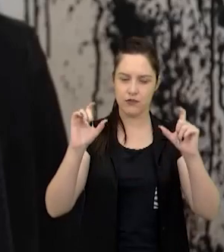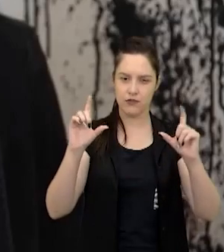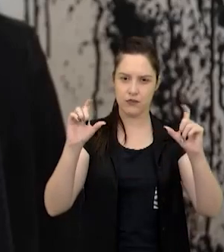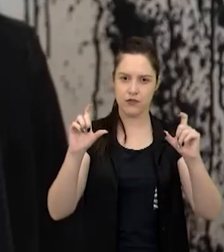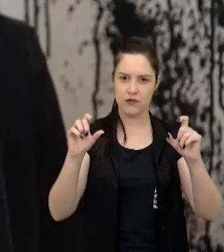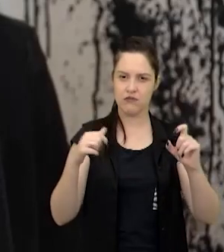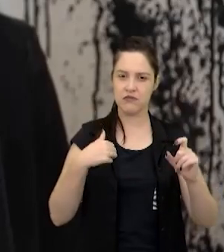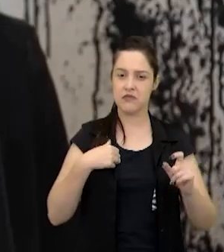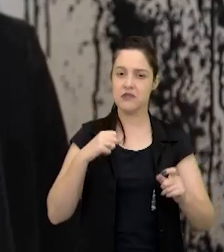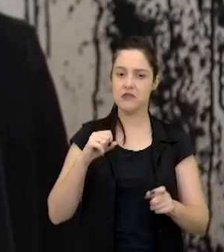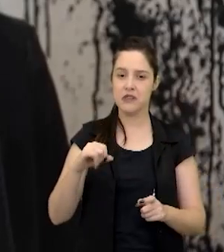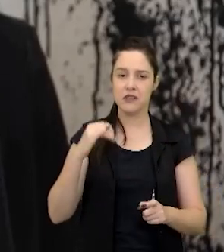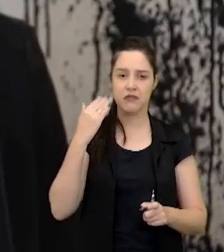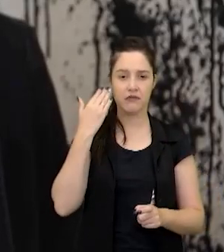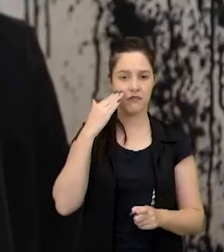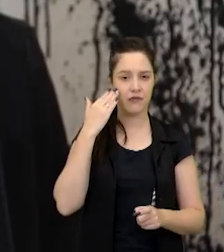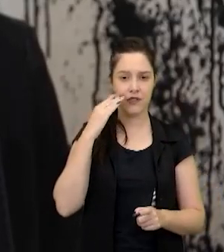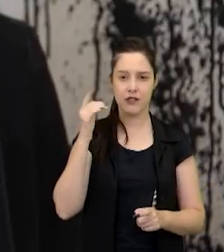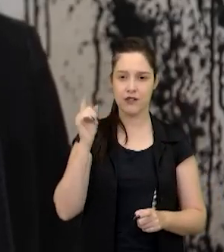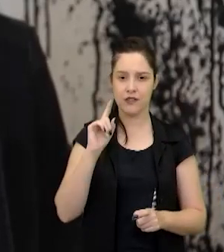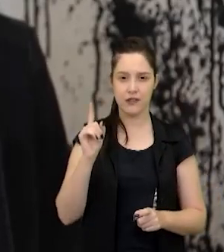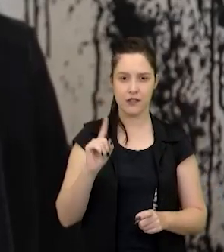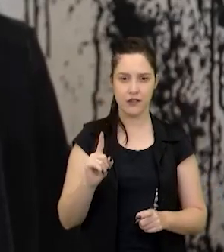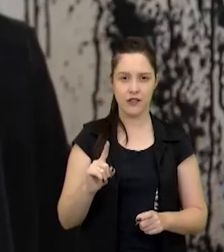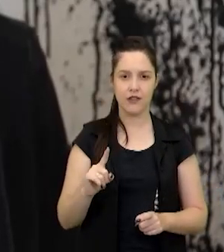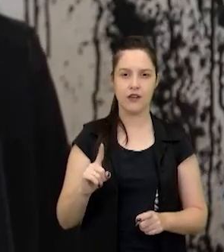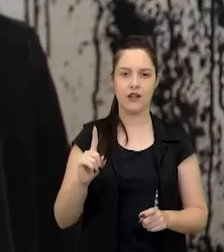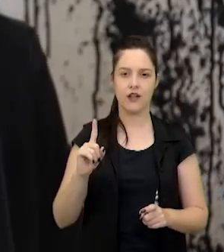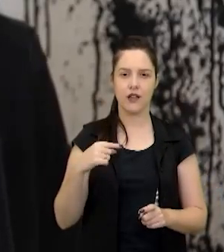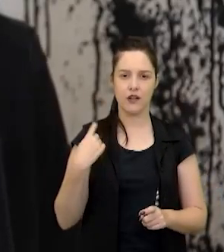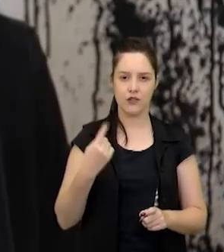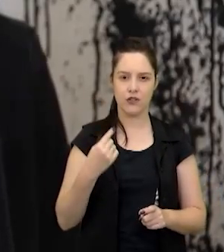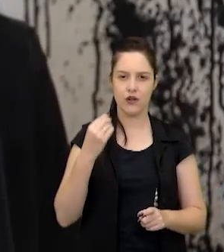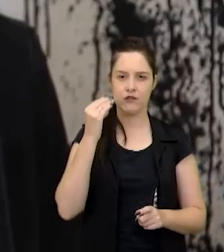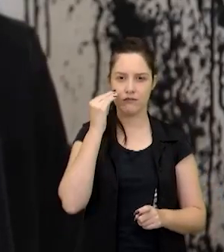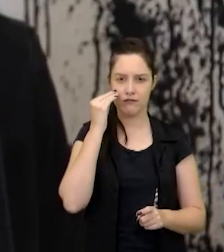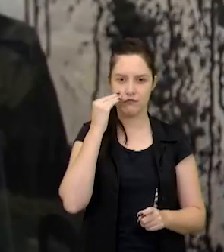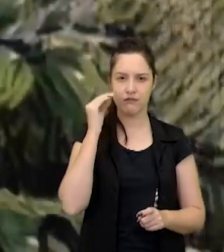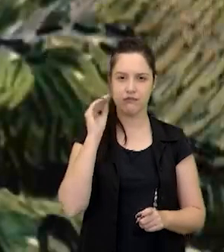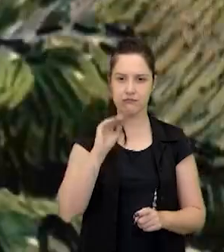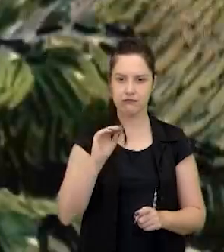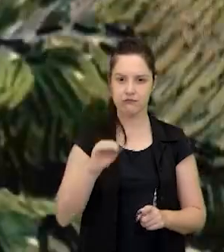a entendermos, seremos manipulados por elas.